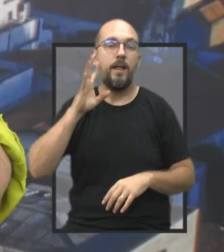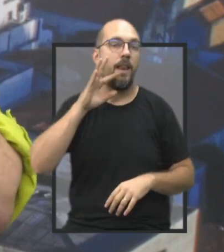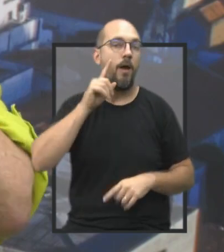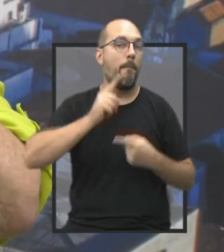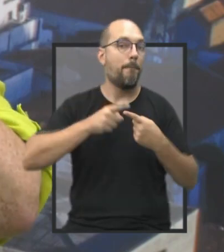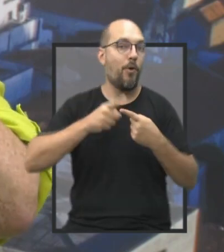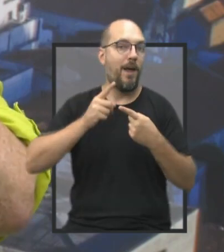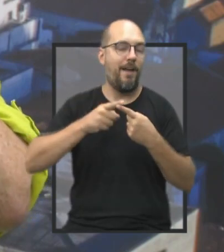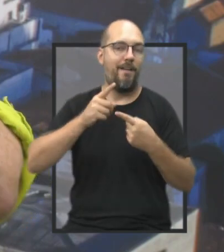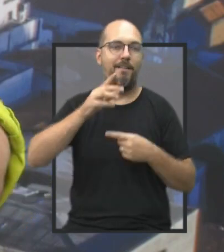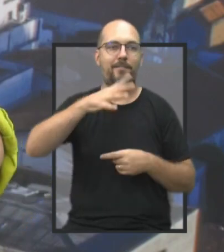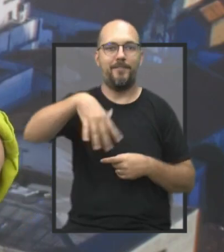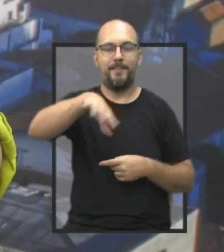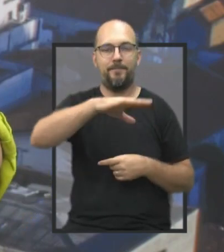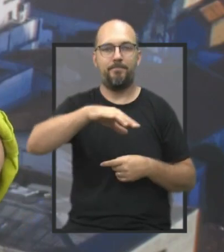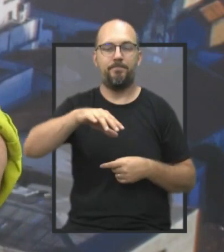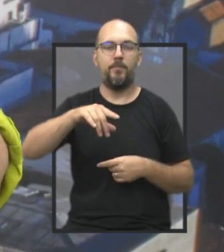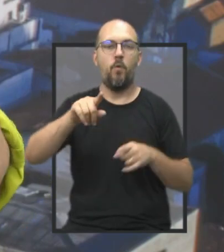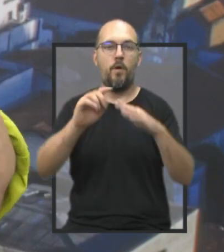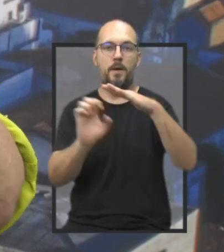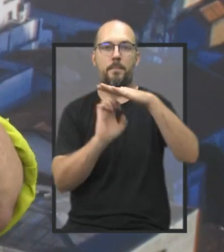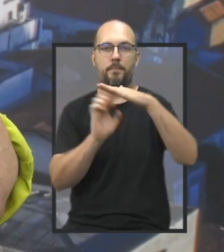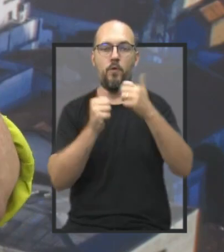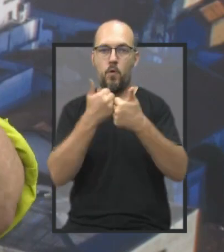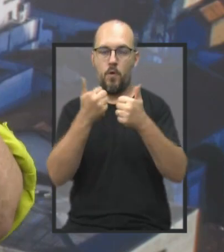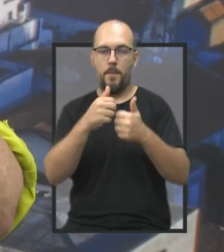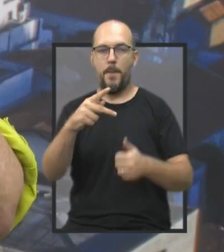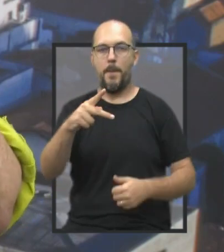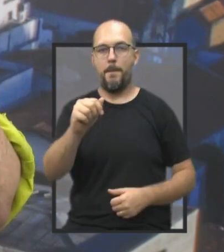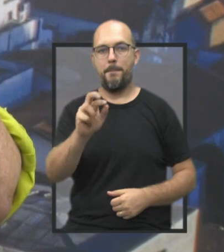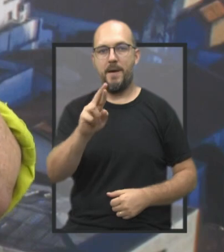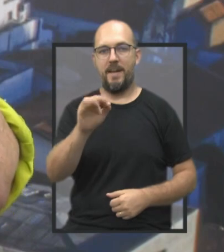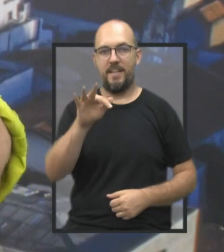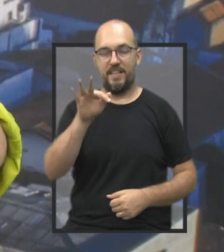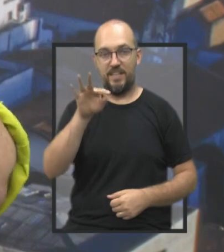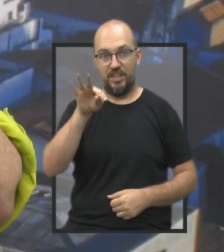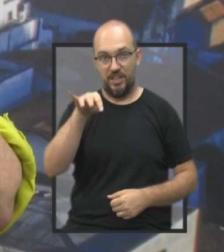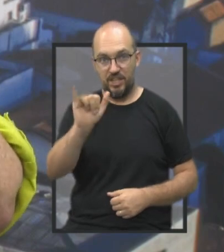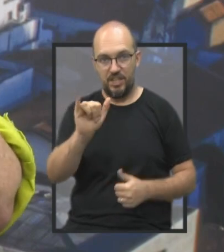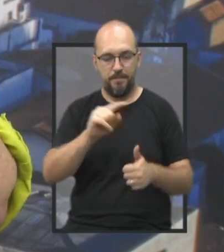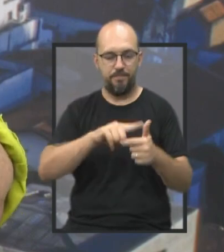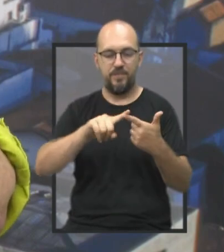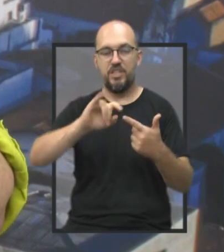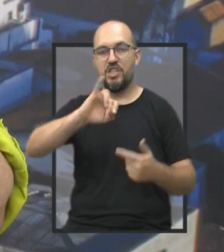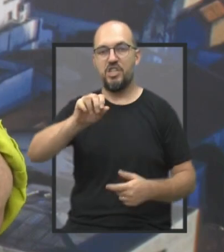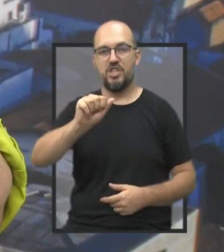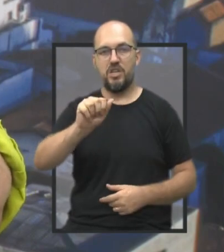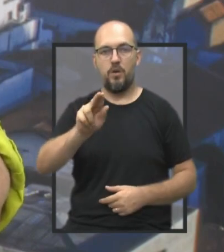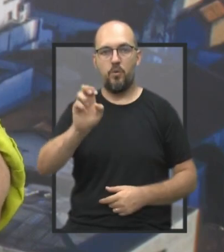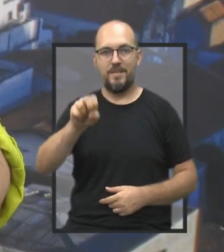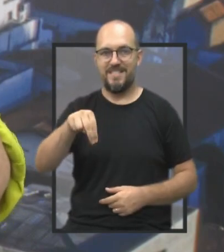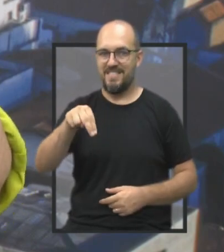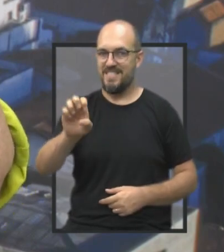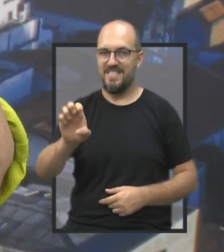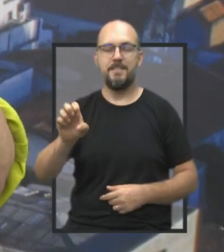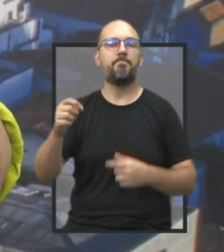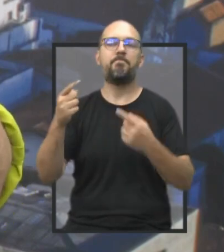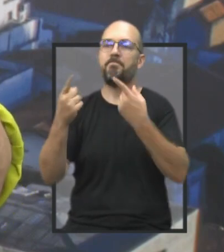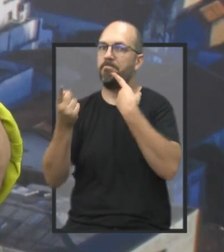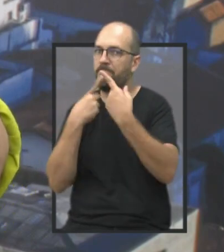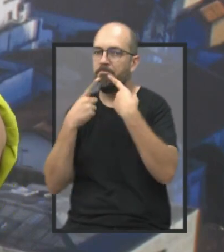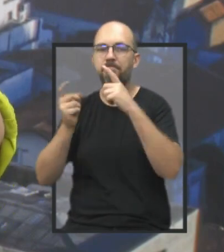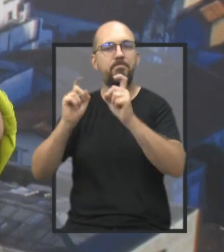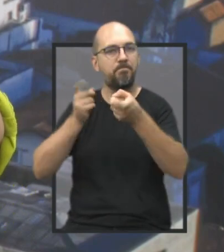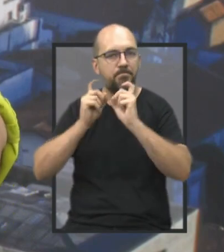é a recepção das empresas de ônibus, a Paraty, a Jauense. A gente está em reuniões constantes com eles e isso é